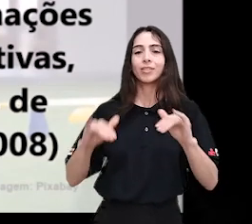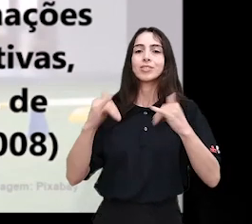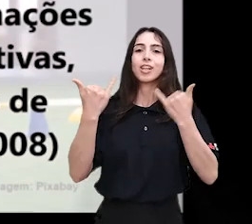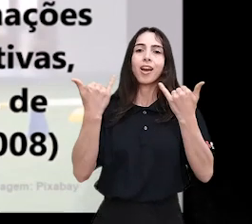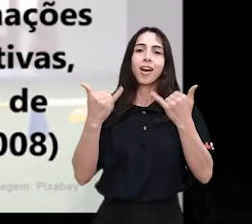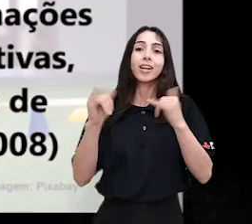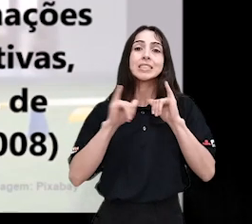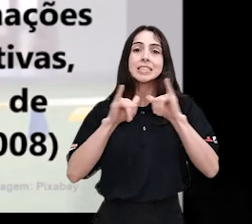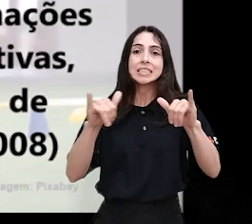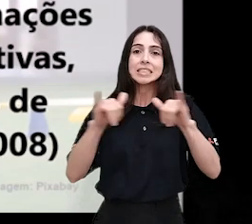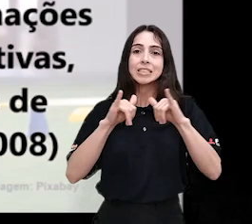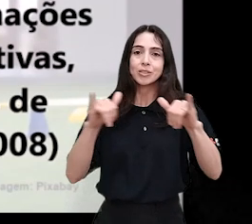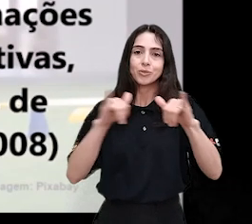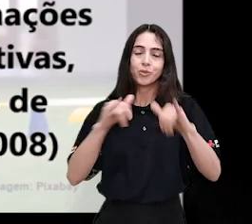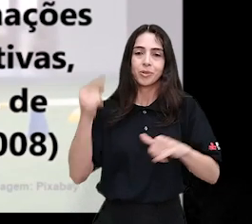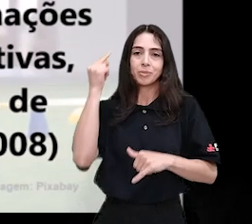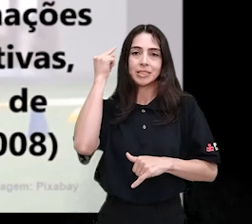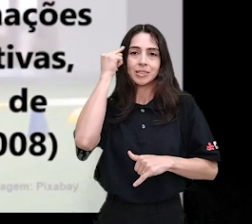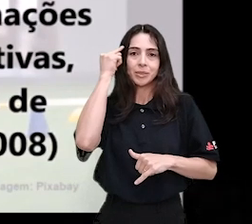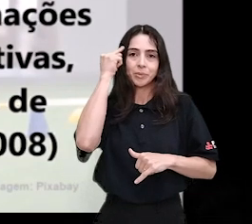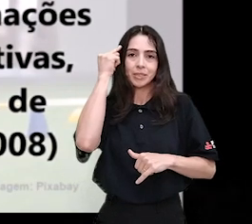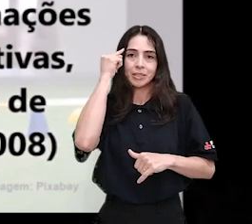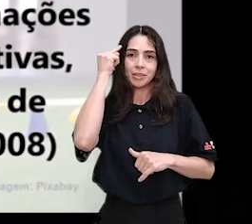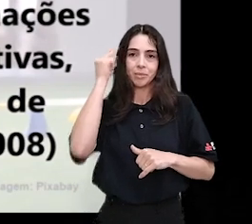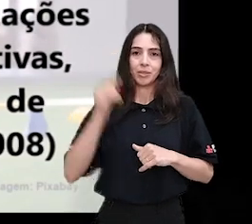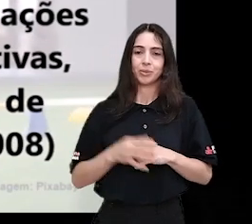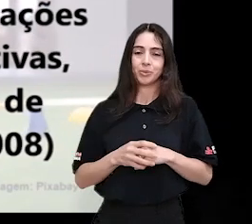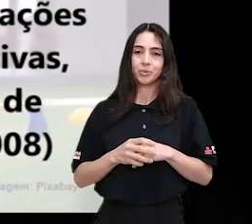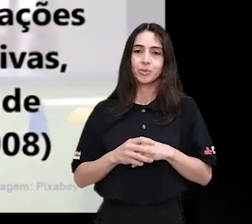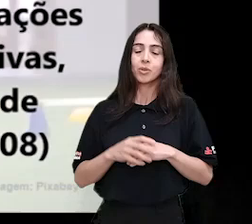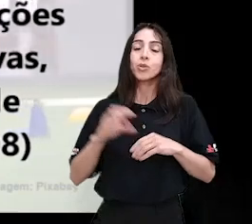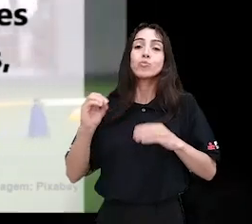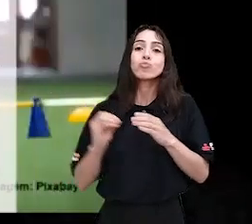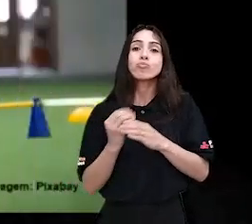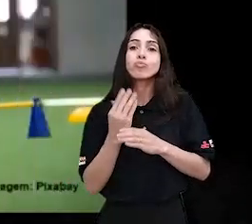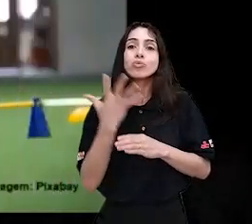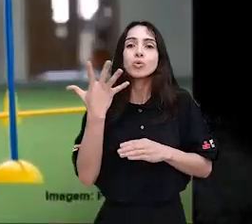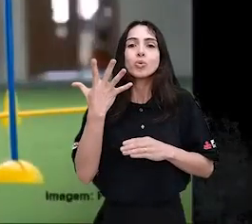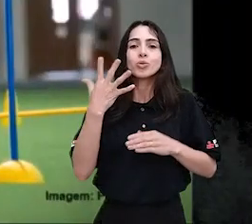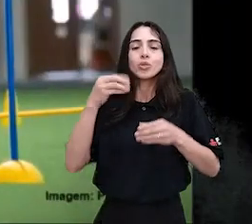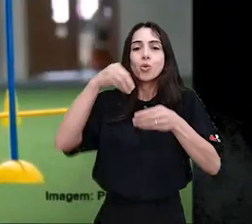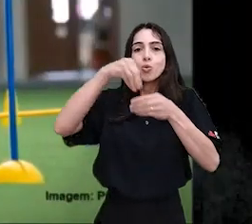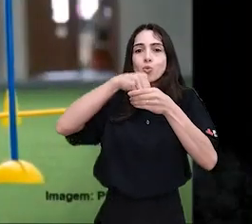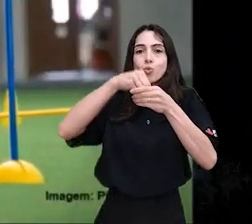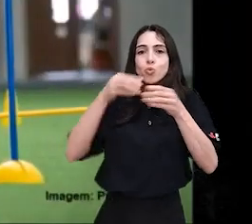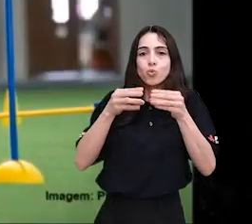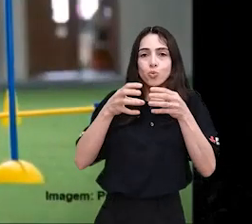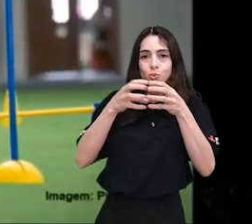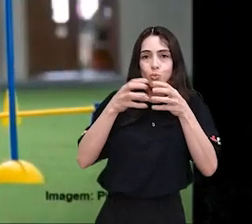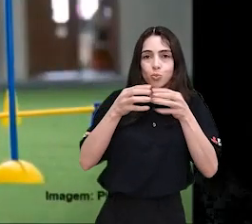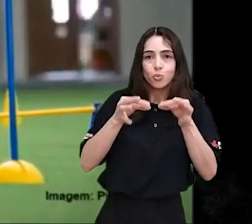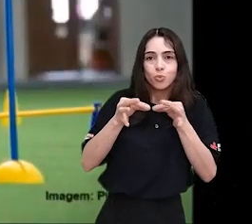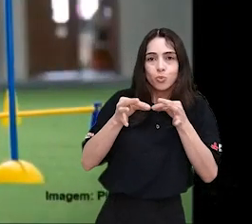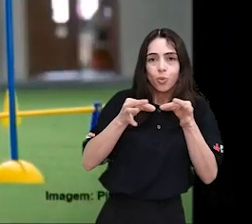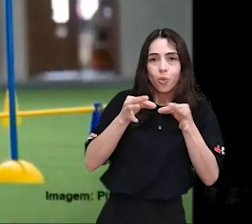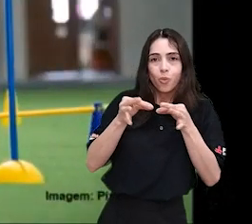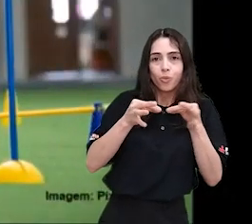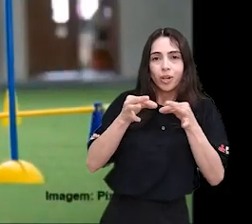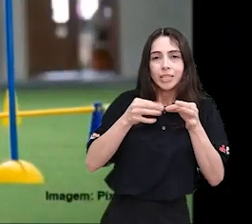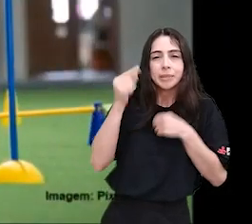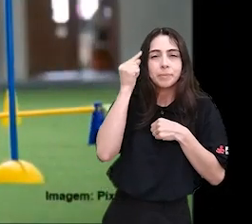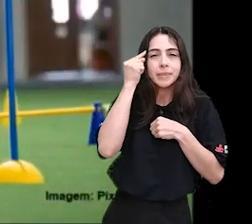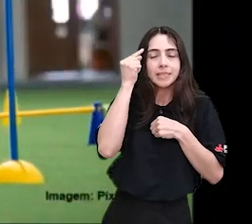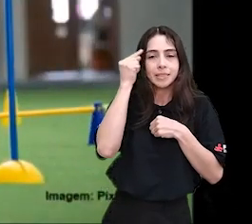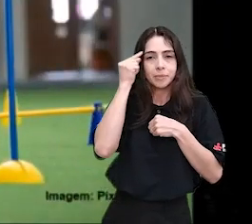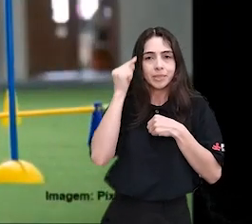retroinformações kinestésicas e proprioceptivas, donde surgem os centros de planificação. Em outras palavras, a